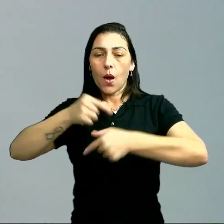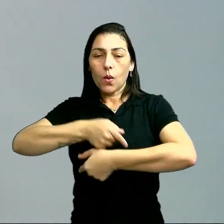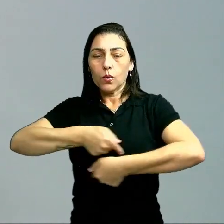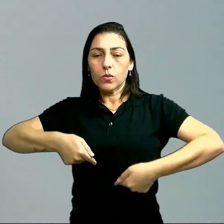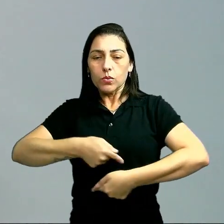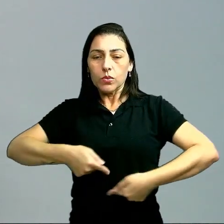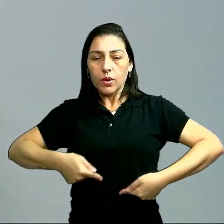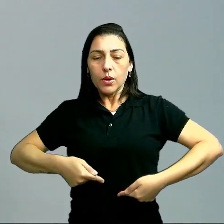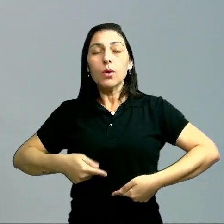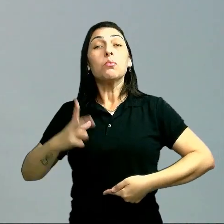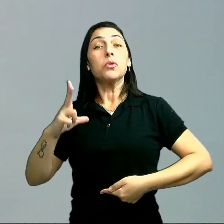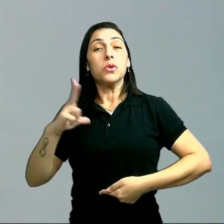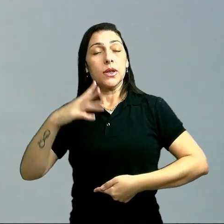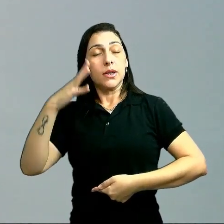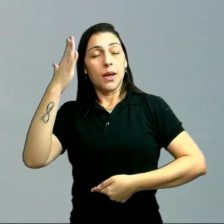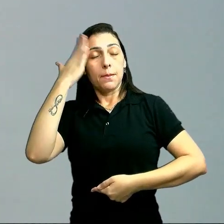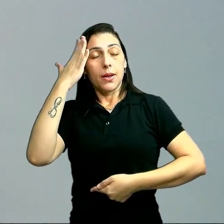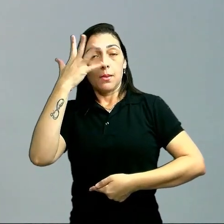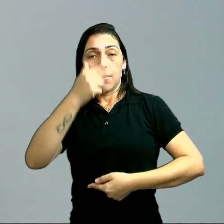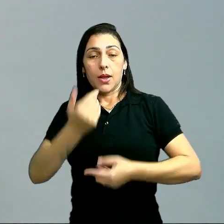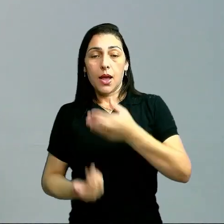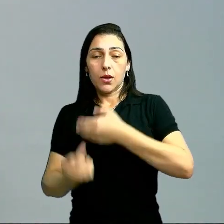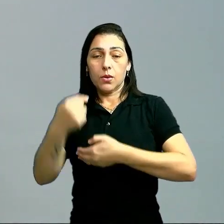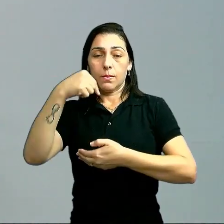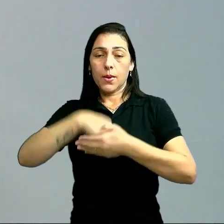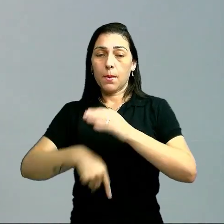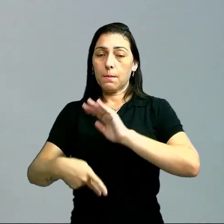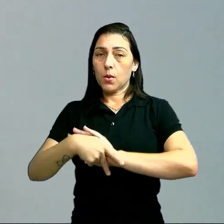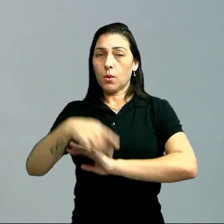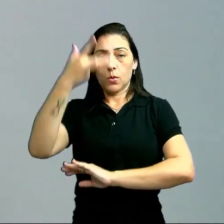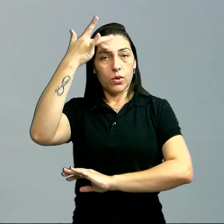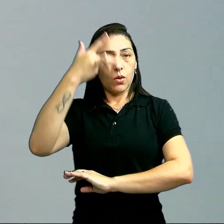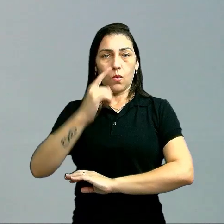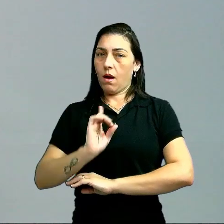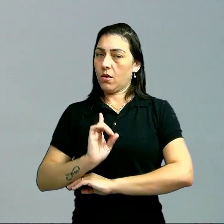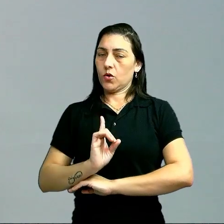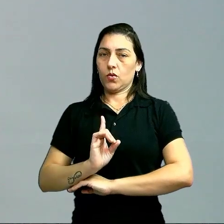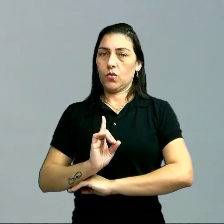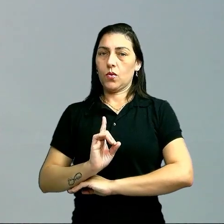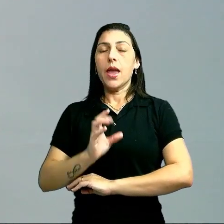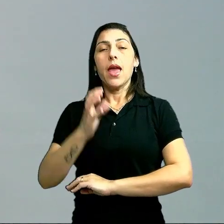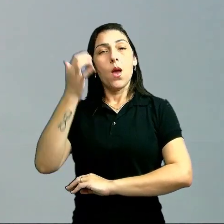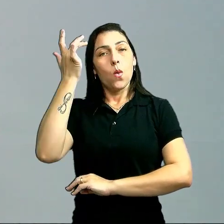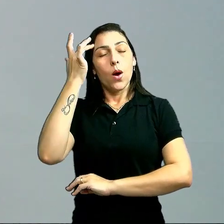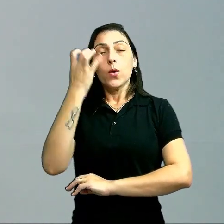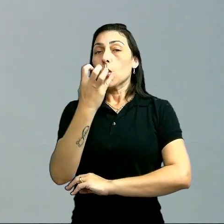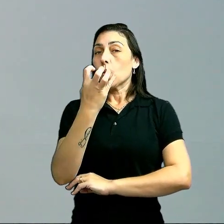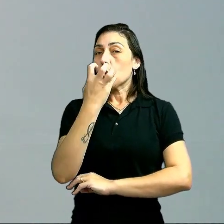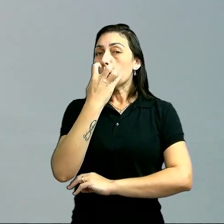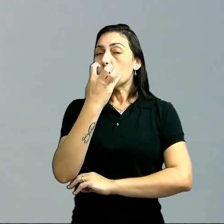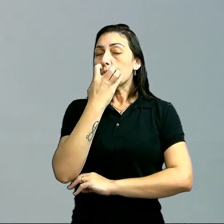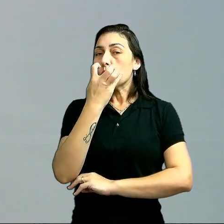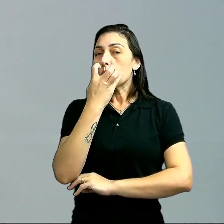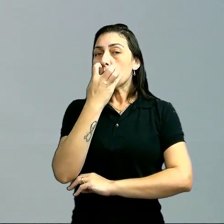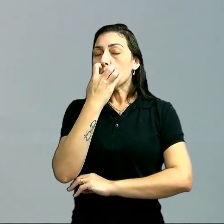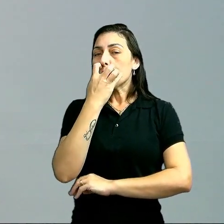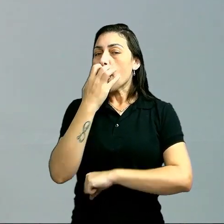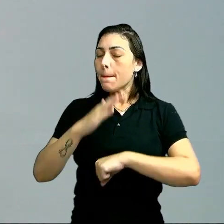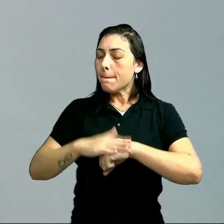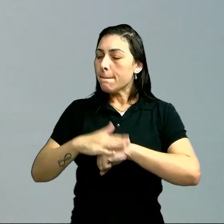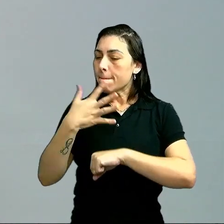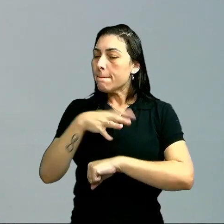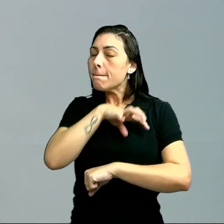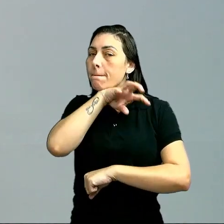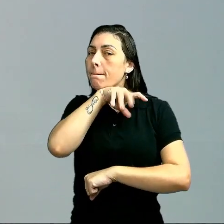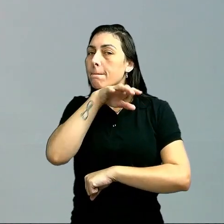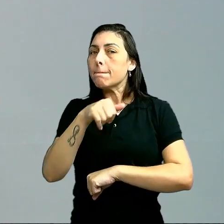particularmente, sabendo que a beleza é subjetiva, eu mesmo não acho. Eu acho que o cachorro da raça husky siberiano é o